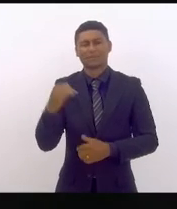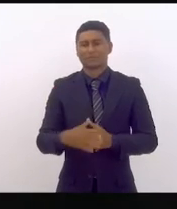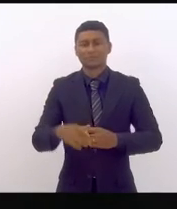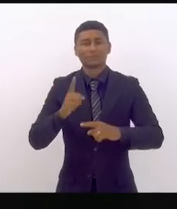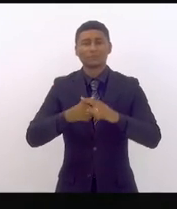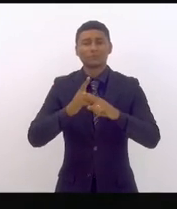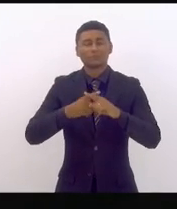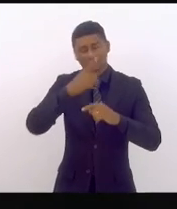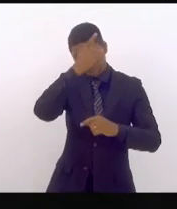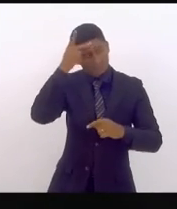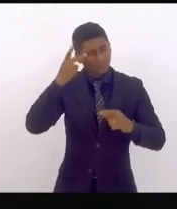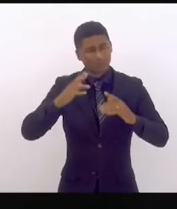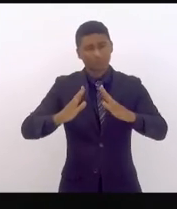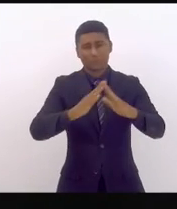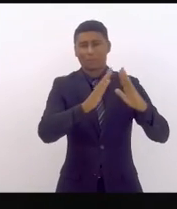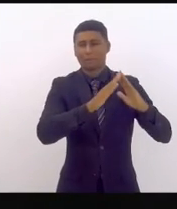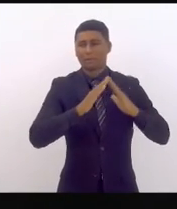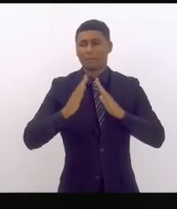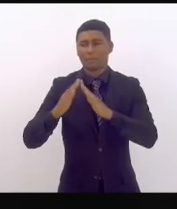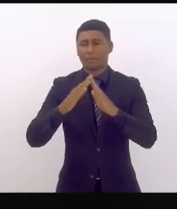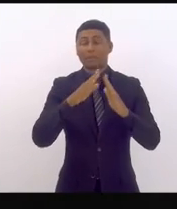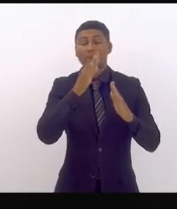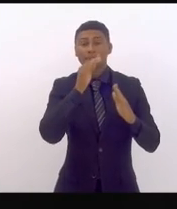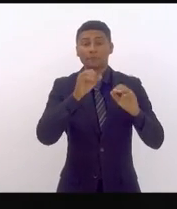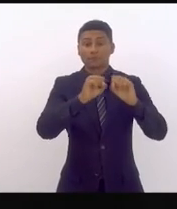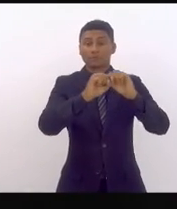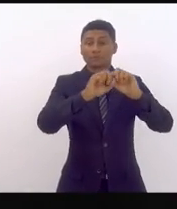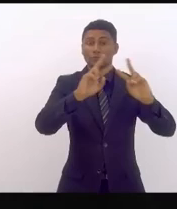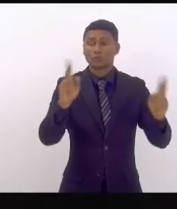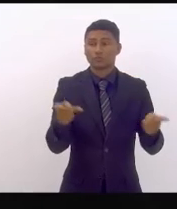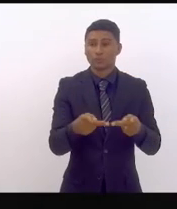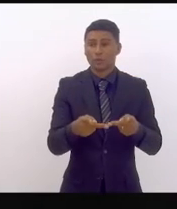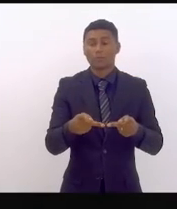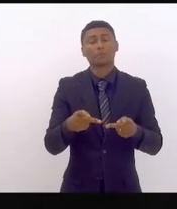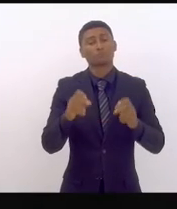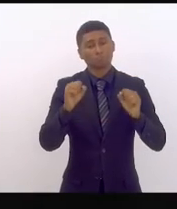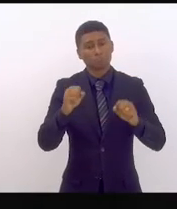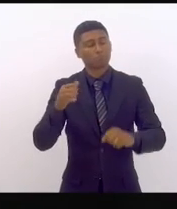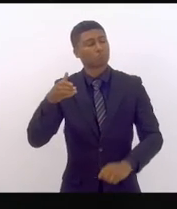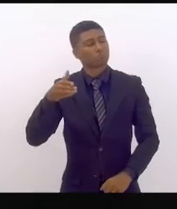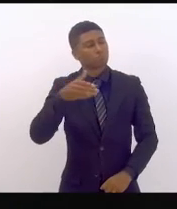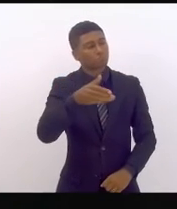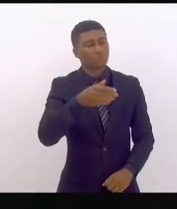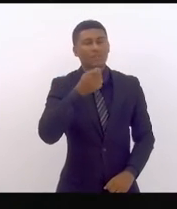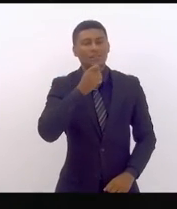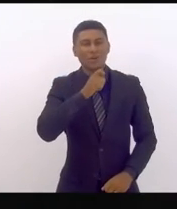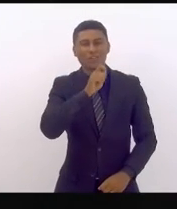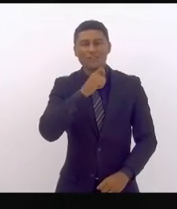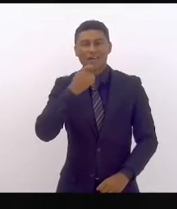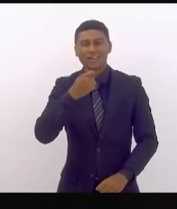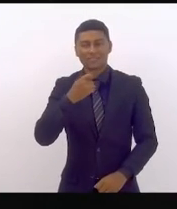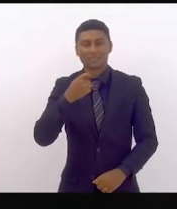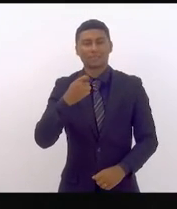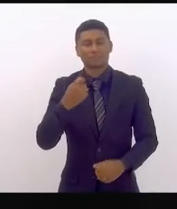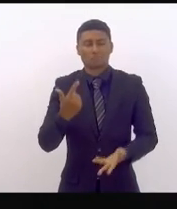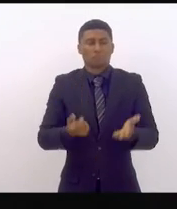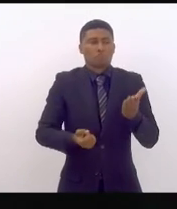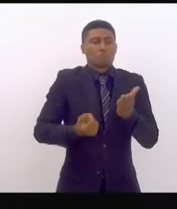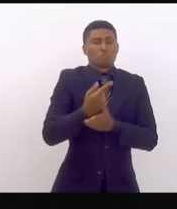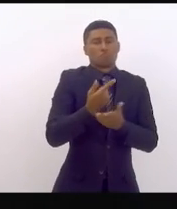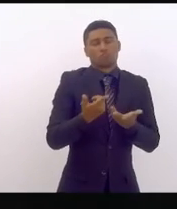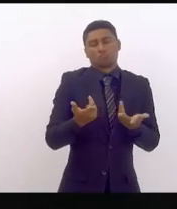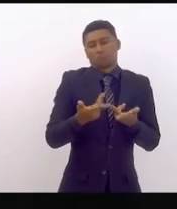é de ir até dentro do Shopping Grande Rio tomar um sorvete comprar uma blusa imediatamente ali